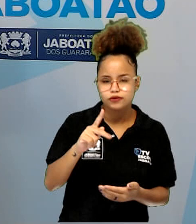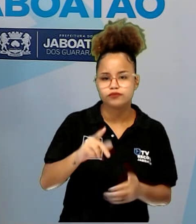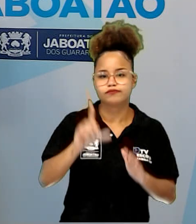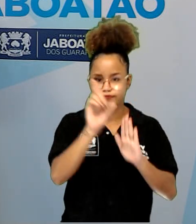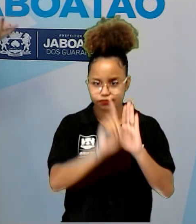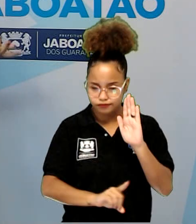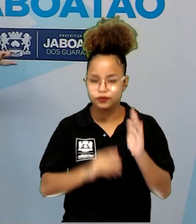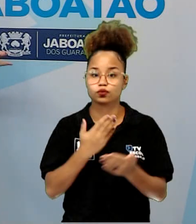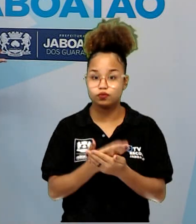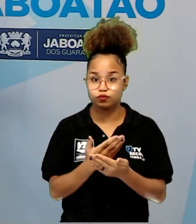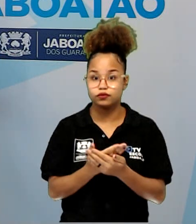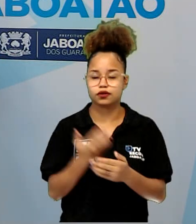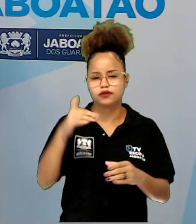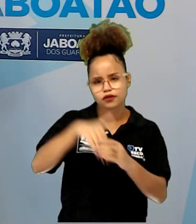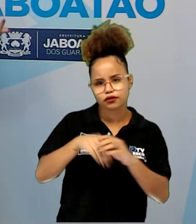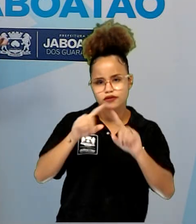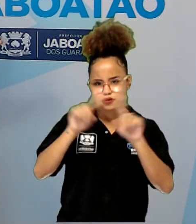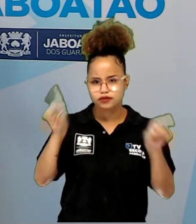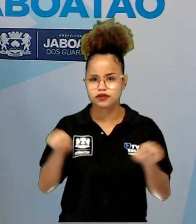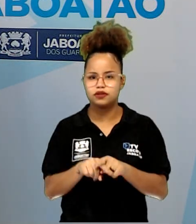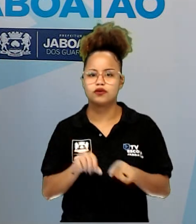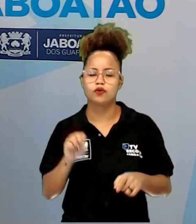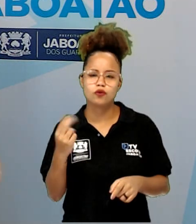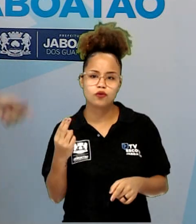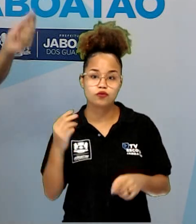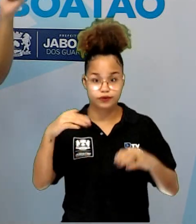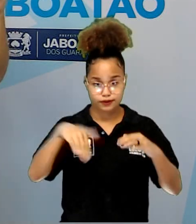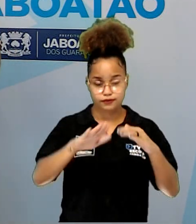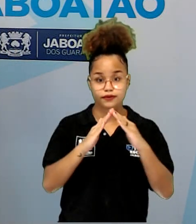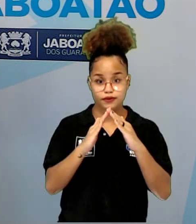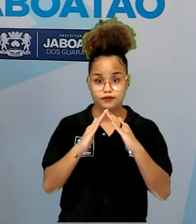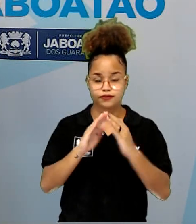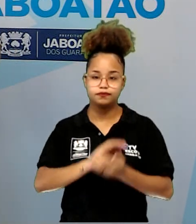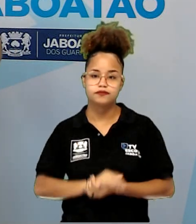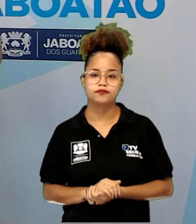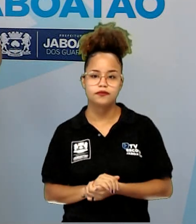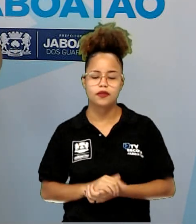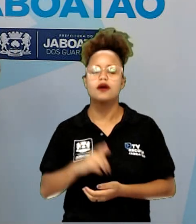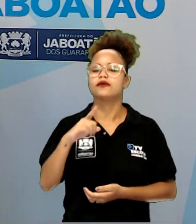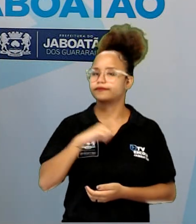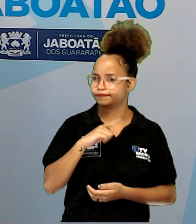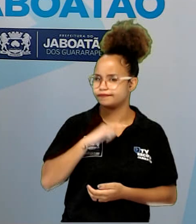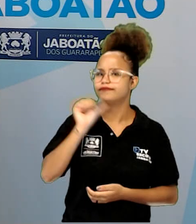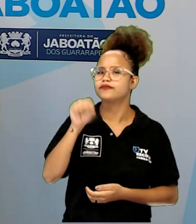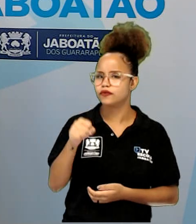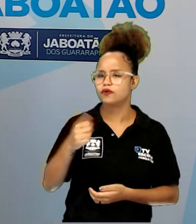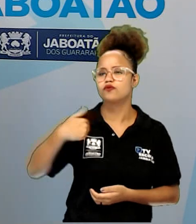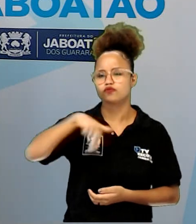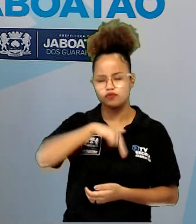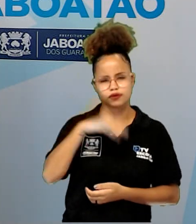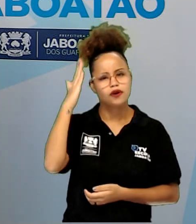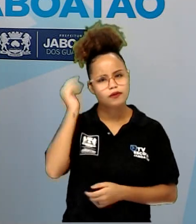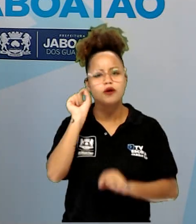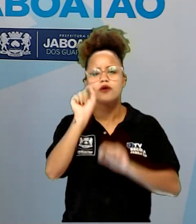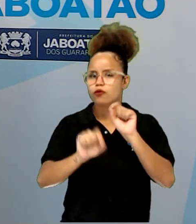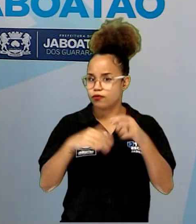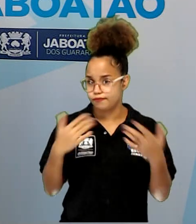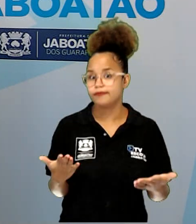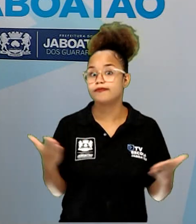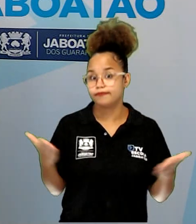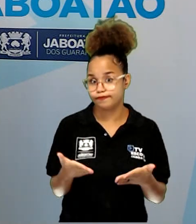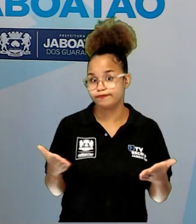estudar, seja numa sala de aula, seja no formato remoto? Existe sim, e nós iremos saber qual é